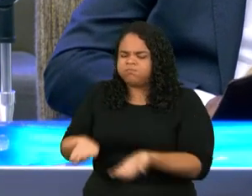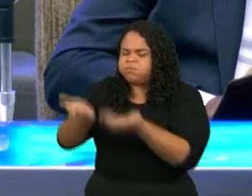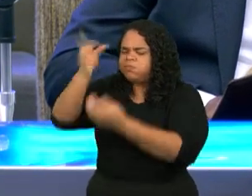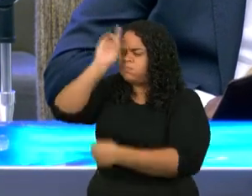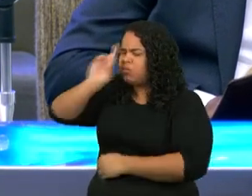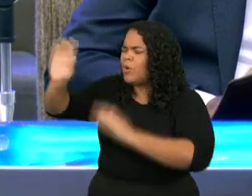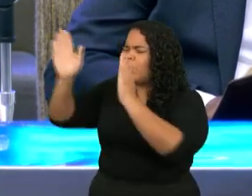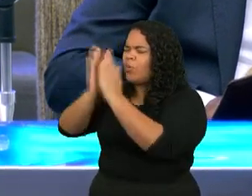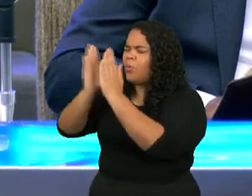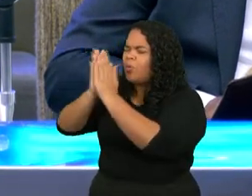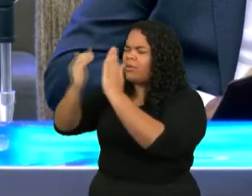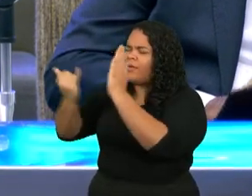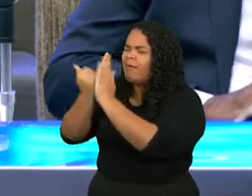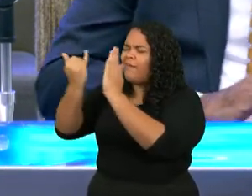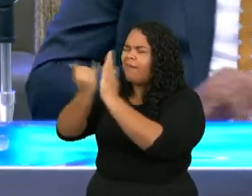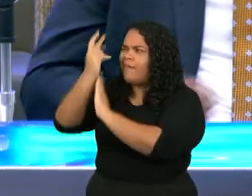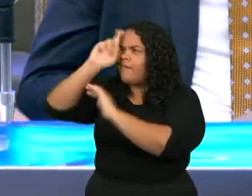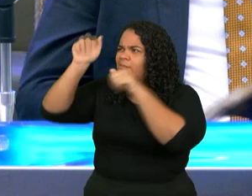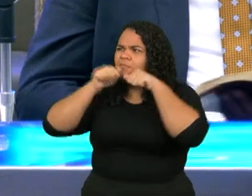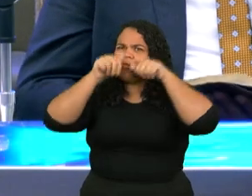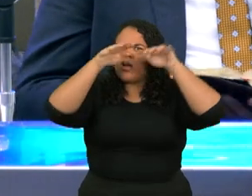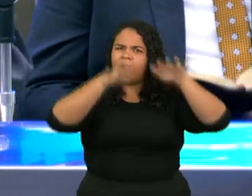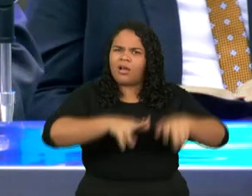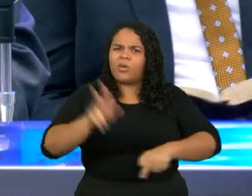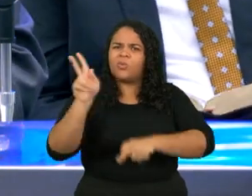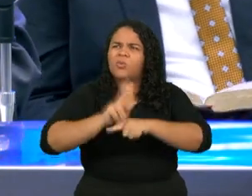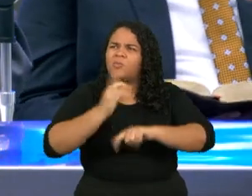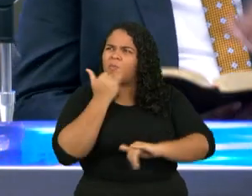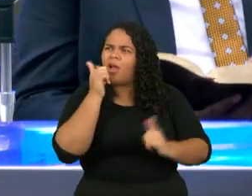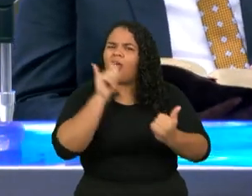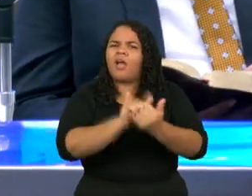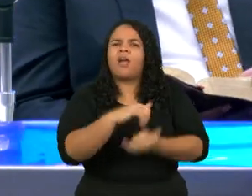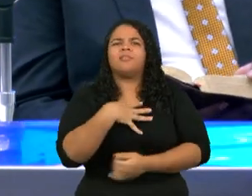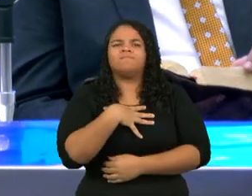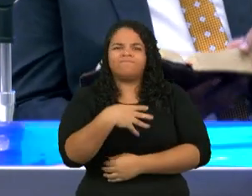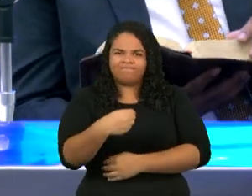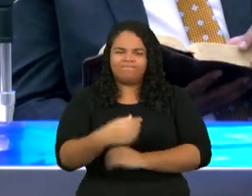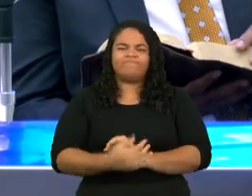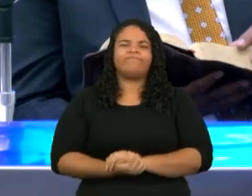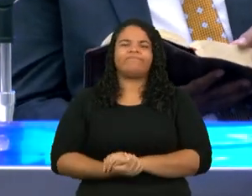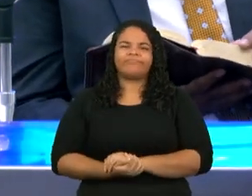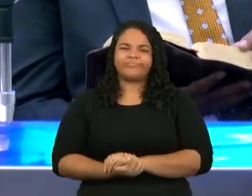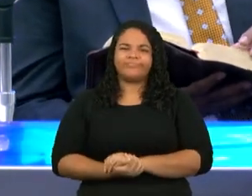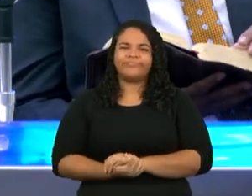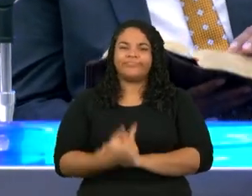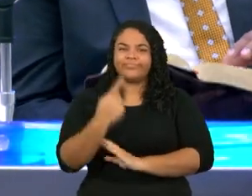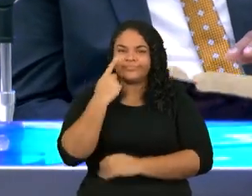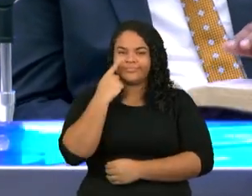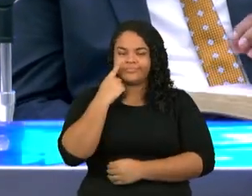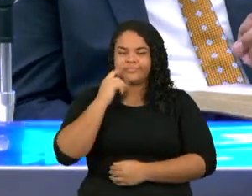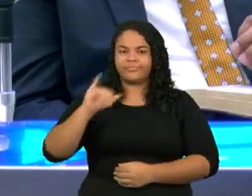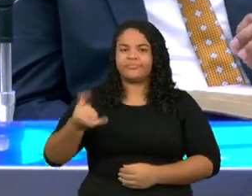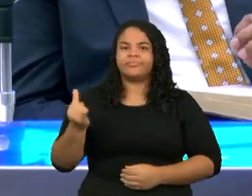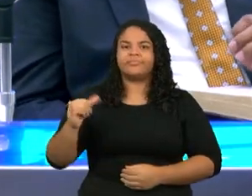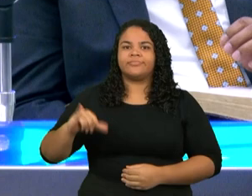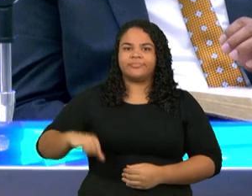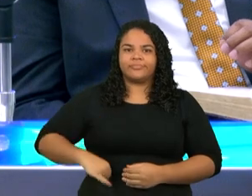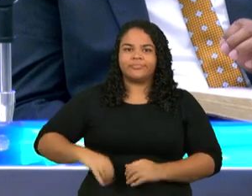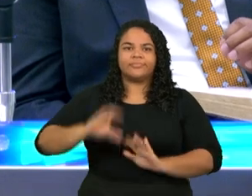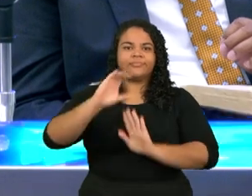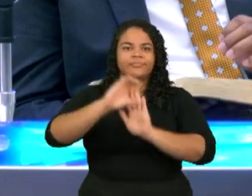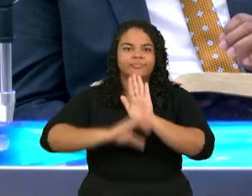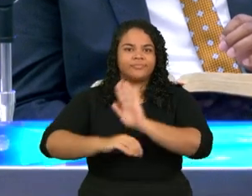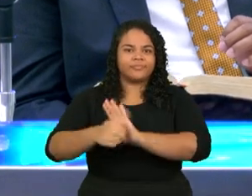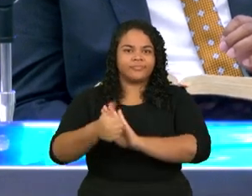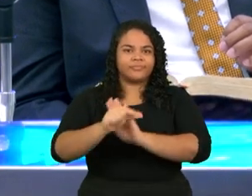dos seus filhos está escrito no livro de Jó no capítulo 1 Livro de Jó Capítulo 1 e